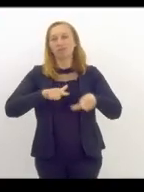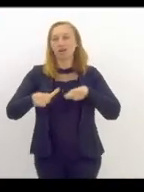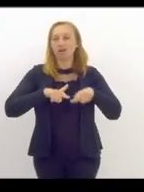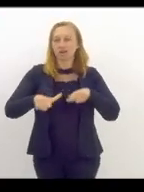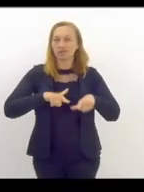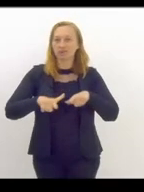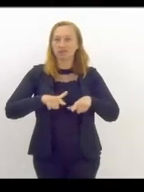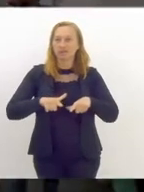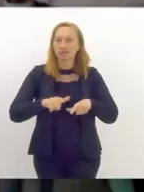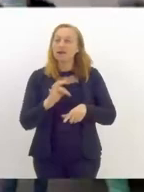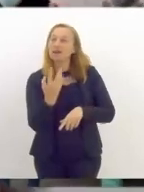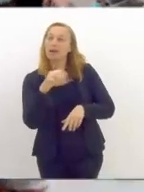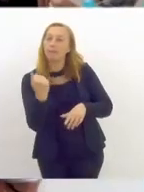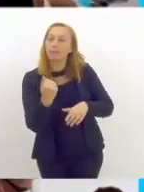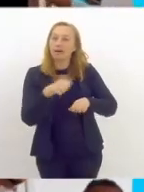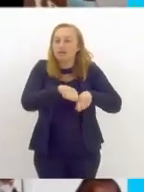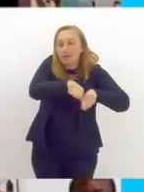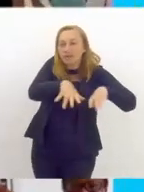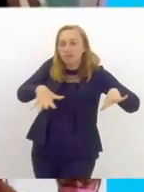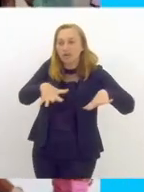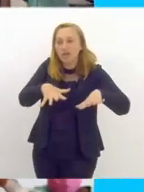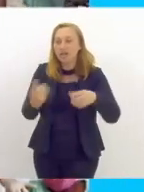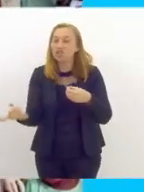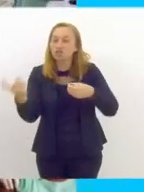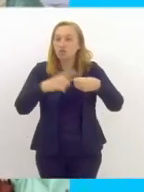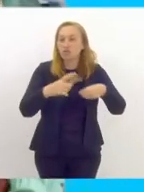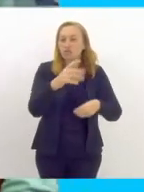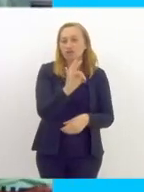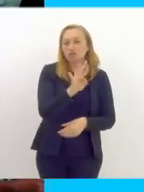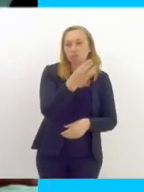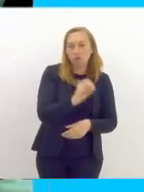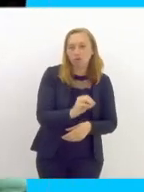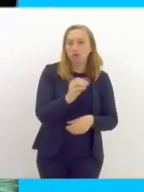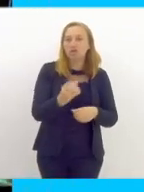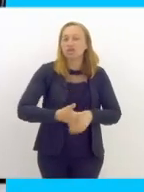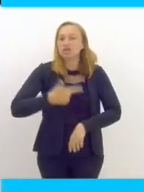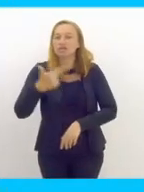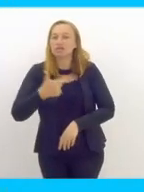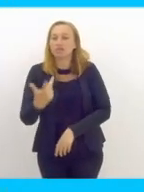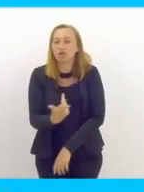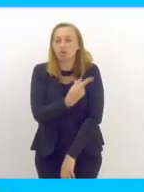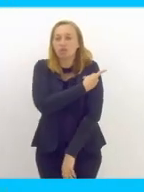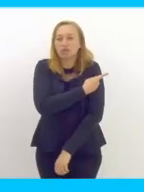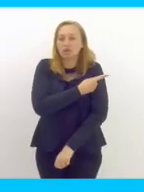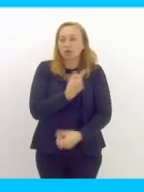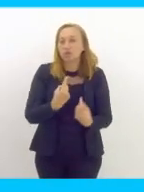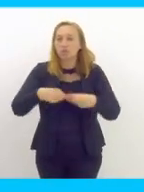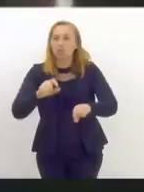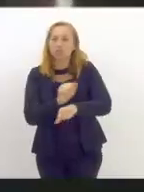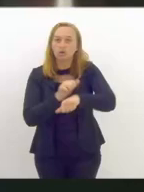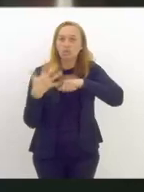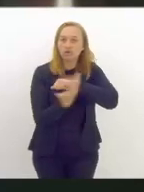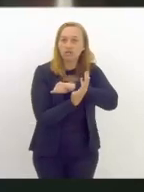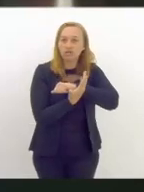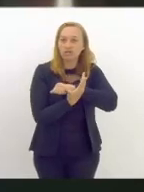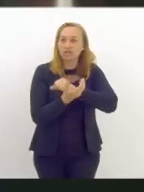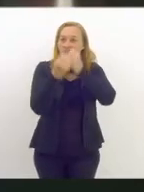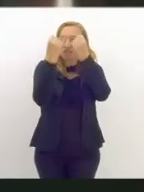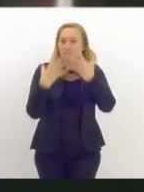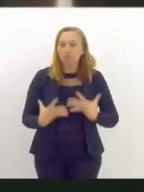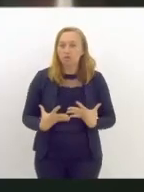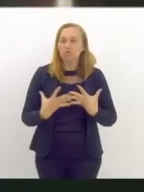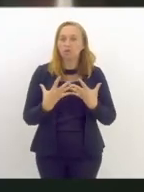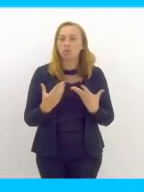encabeçou a campanha para levar a população de volta aos postos para receber a segunda dose da vacina contra a Covid. Esclareceu no